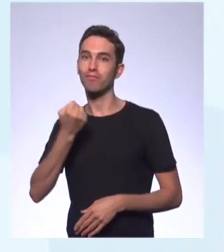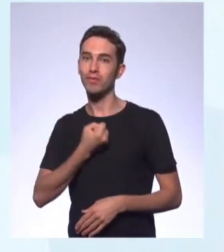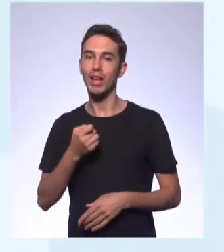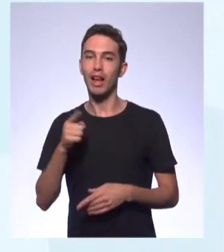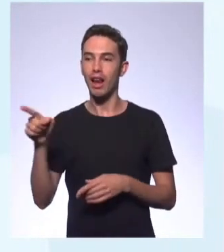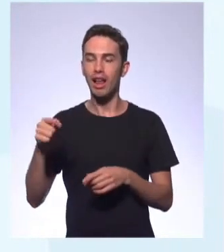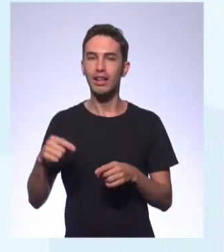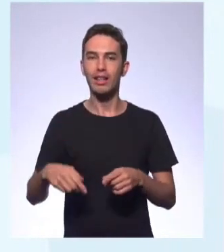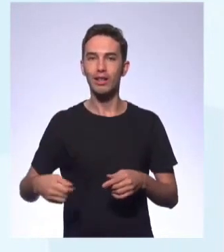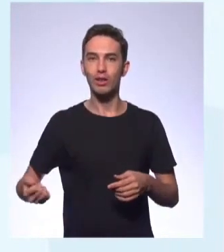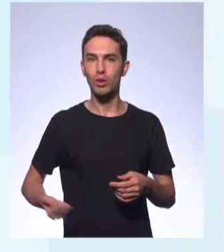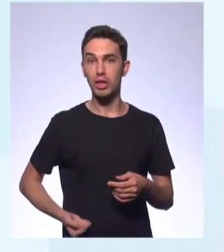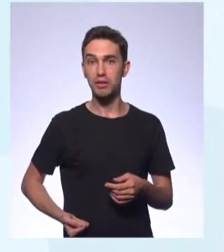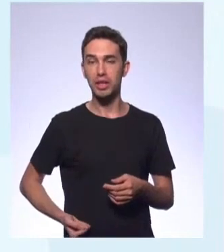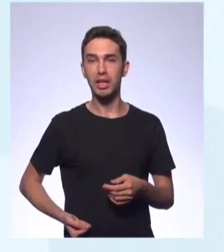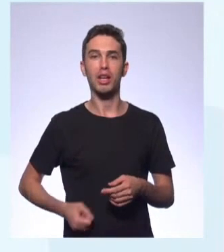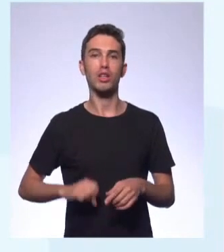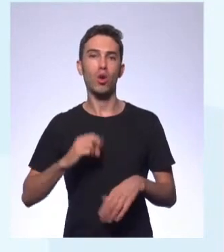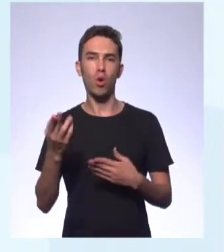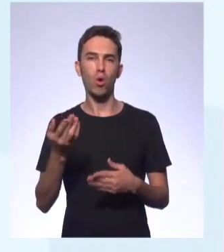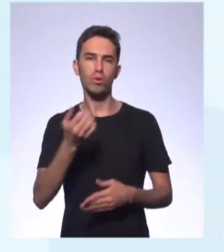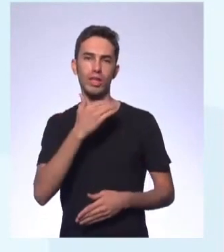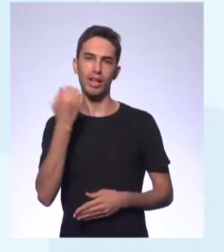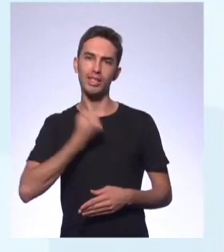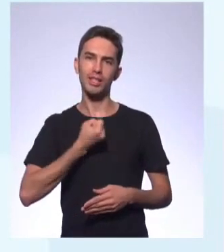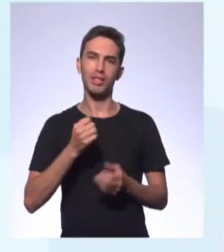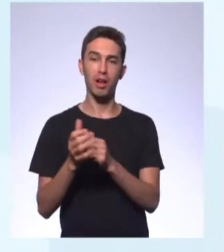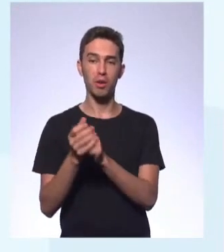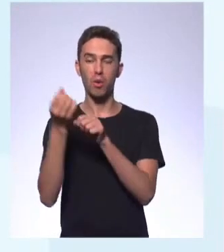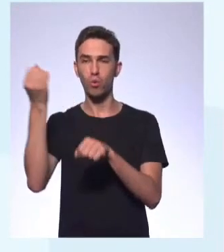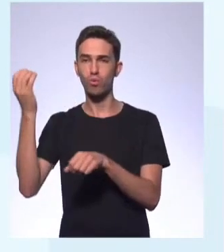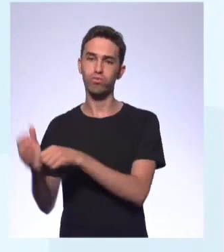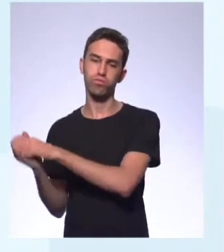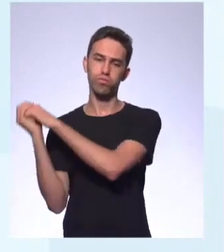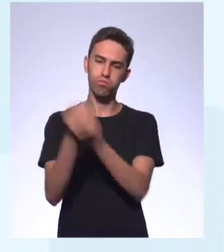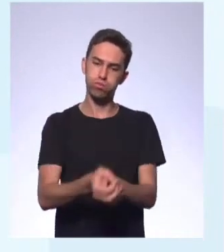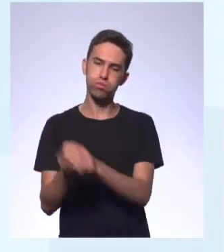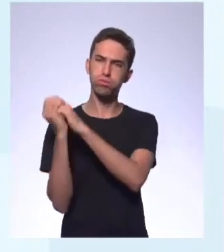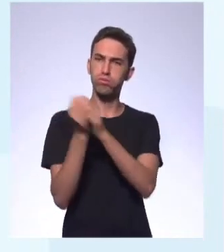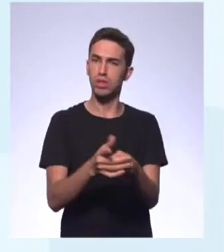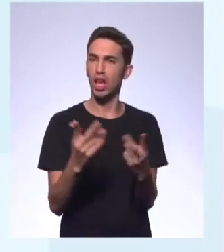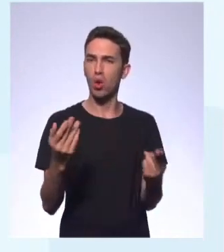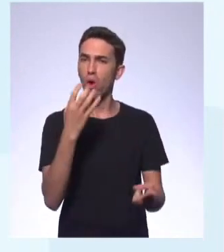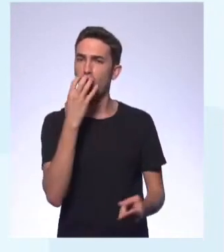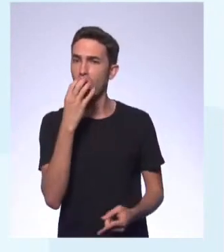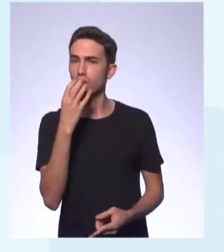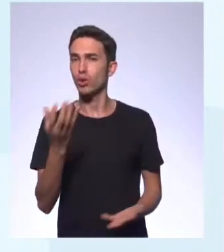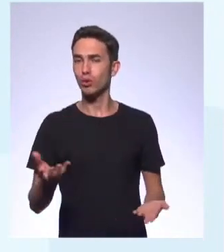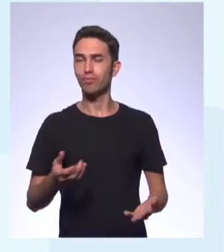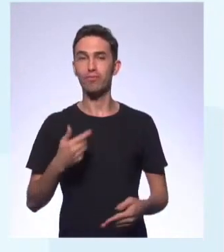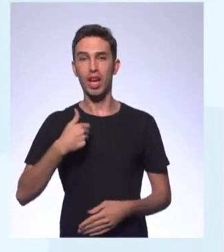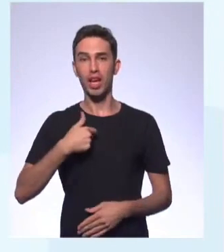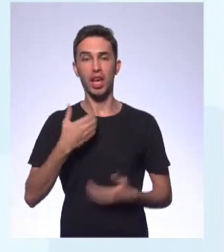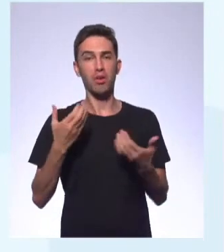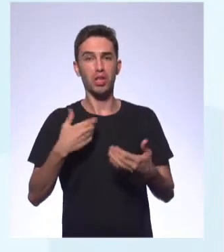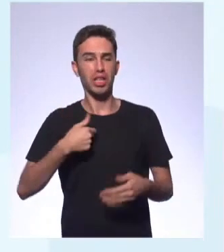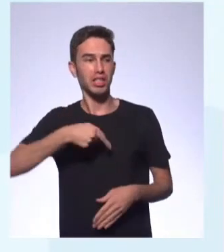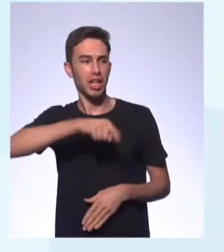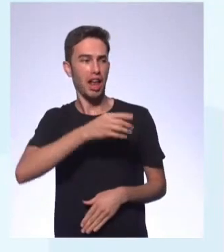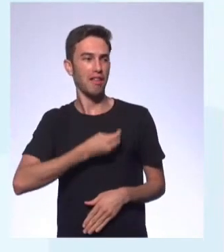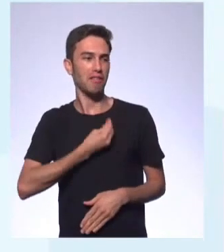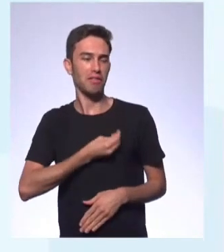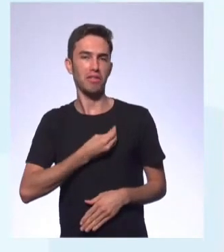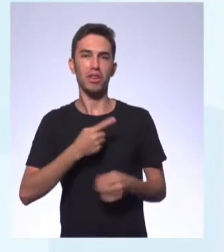urna das virilhas ou a ser assassinado a pauladas como um cão danado. E eu quis ir viver no interior. De